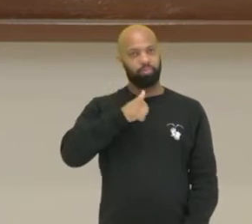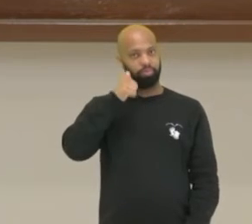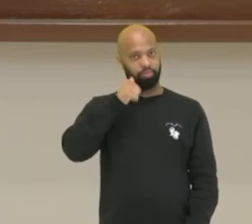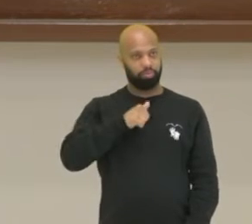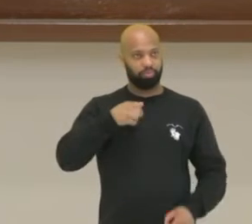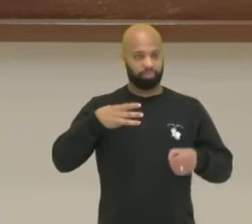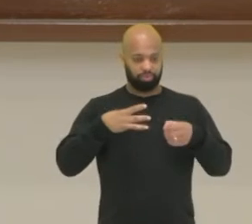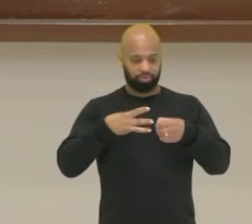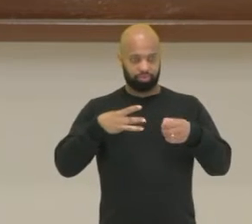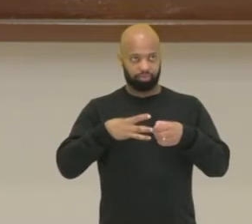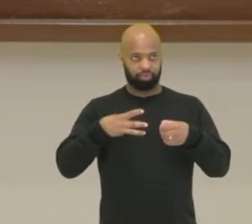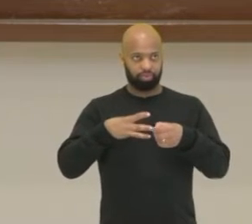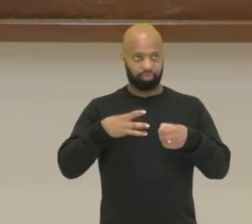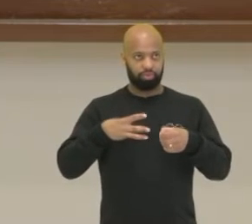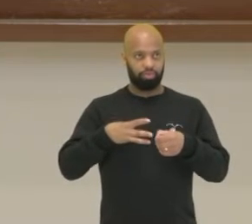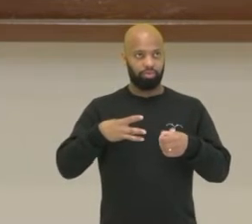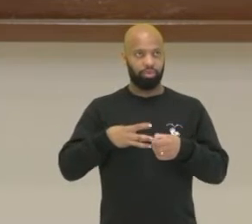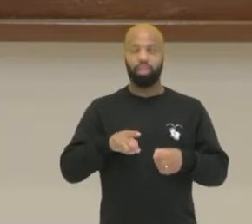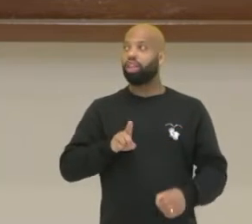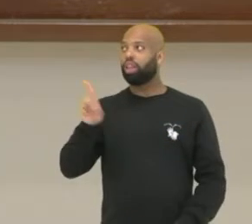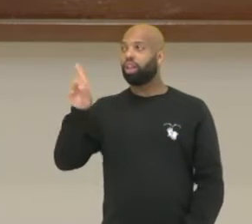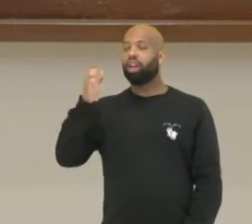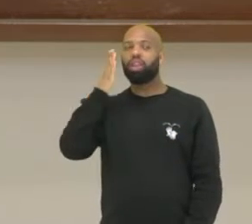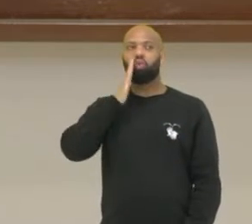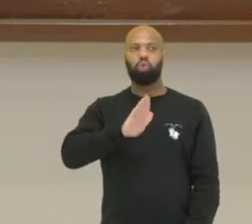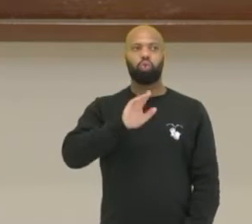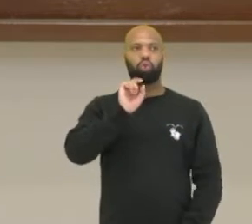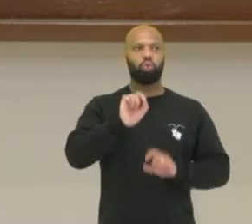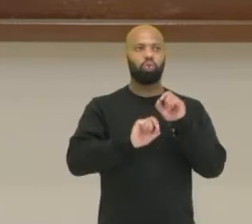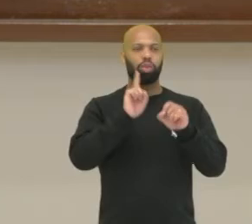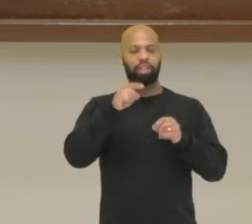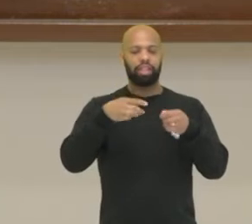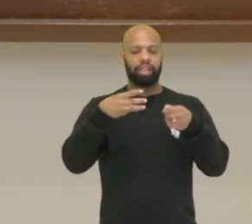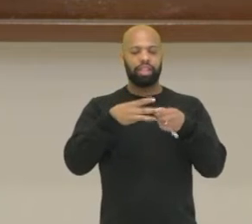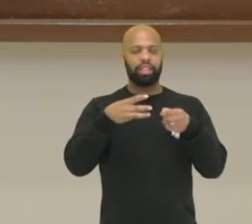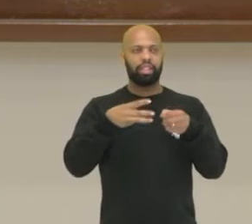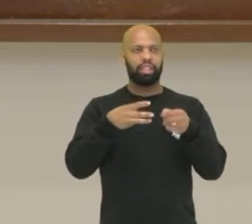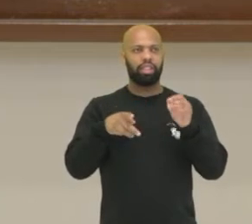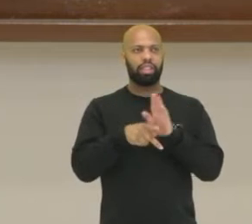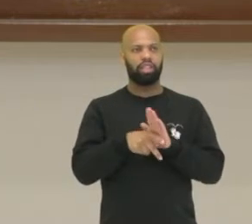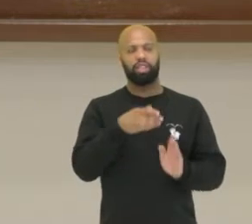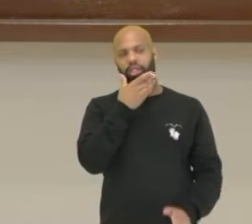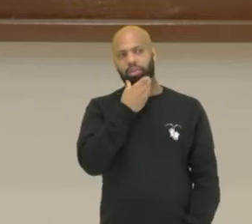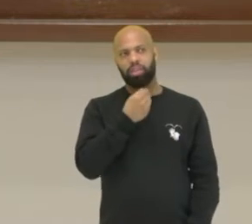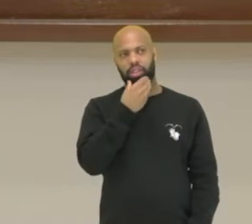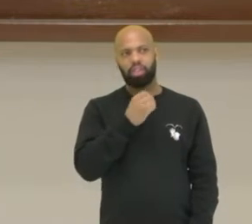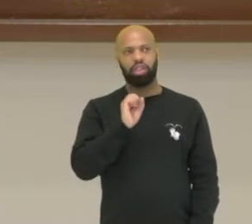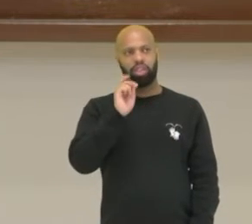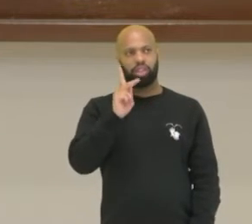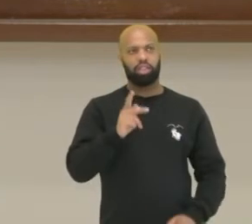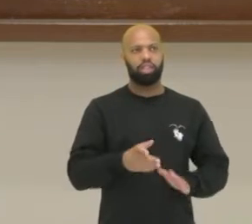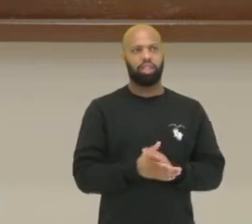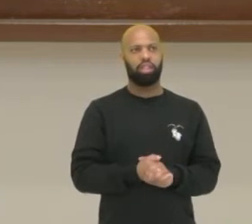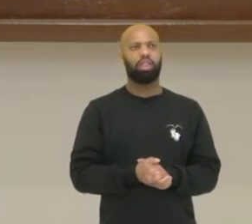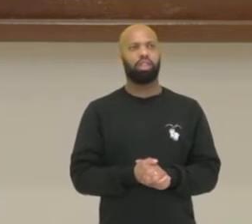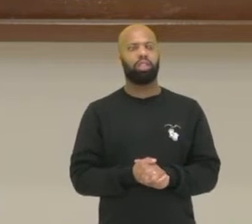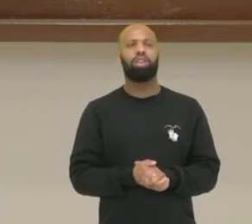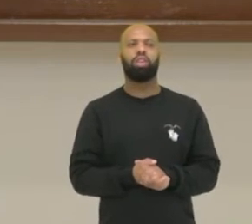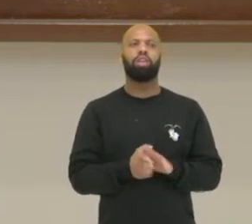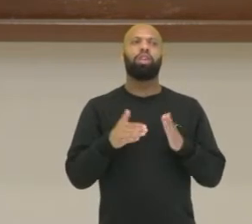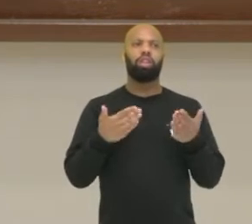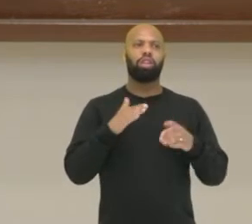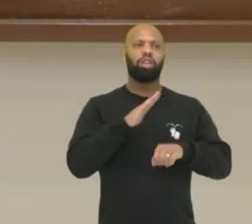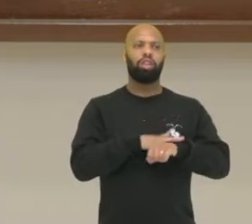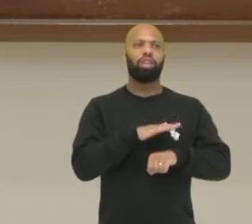femininas, no cor-de-rosa. No azul, as células masculinas, ok? Então,